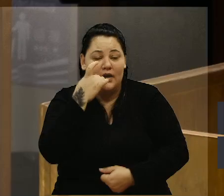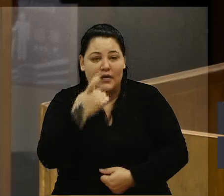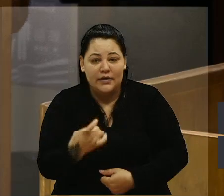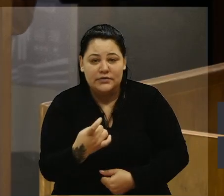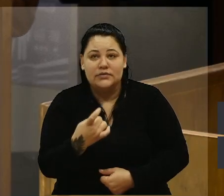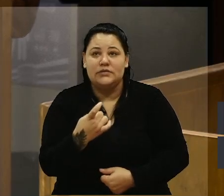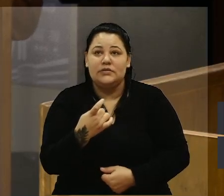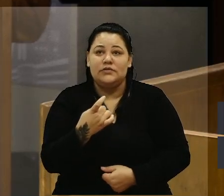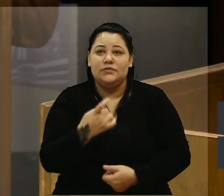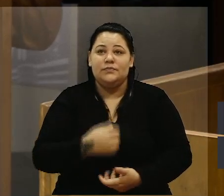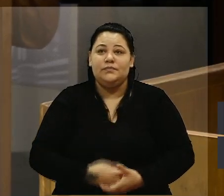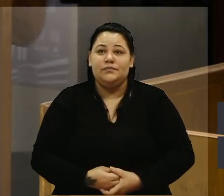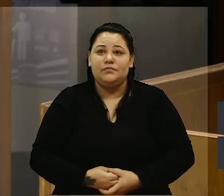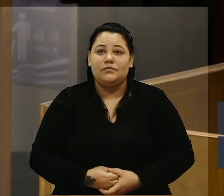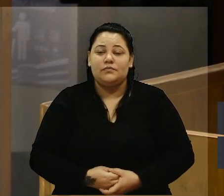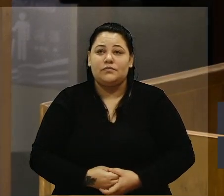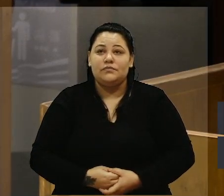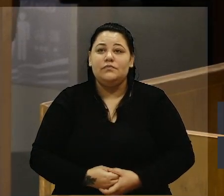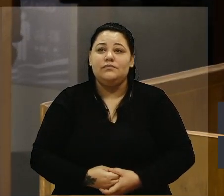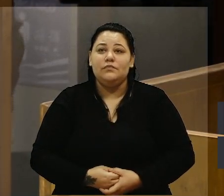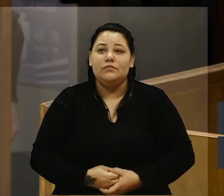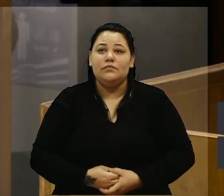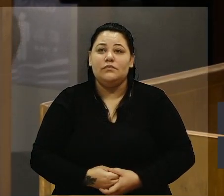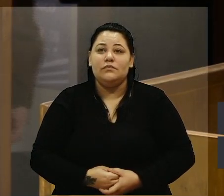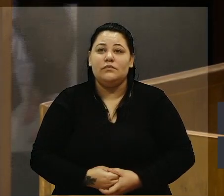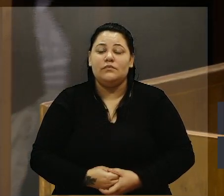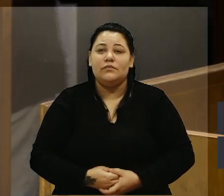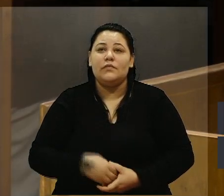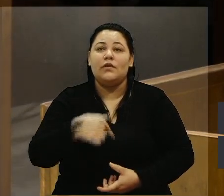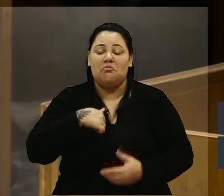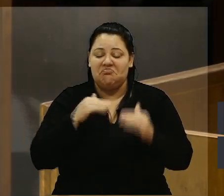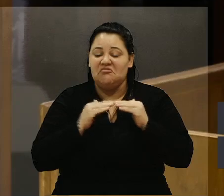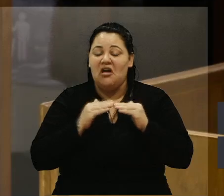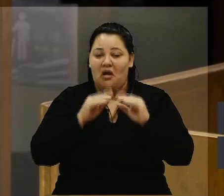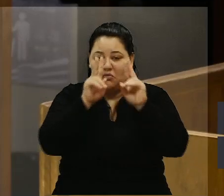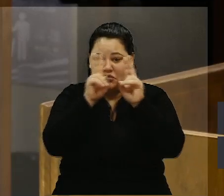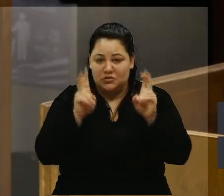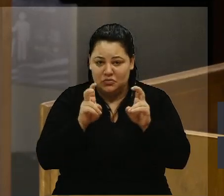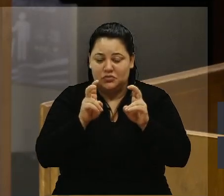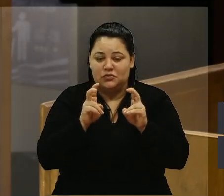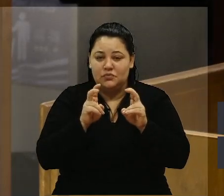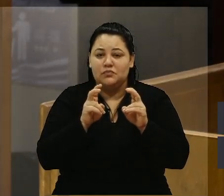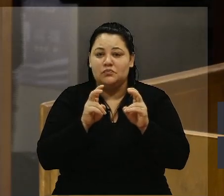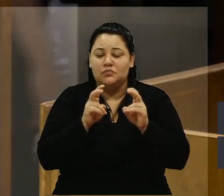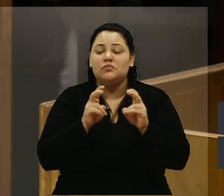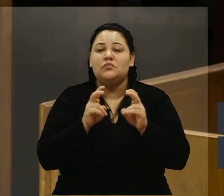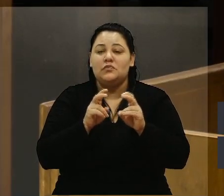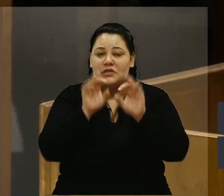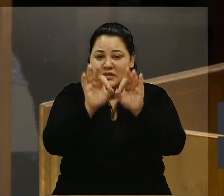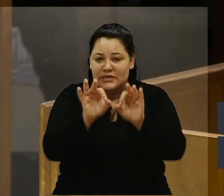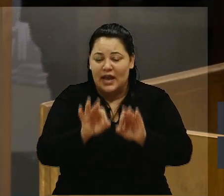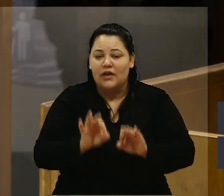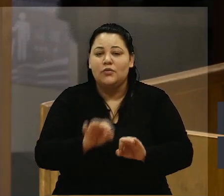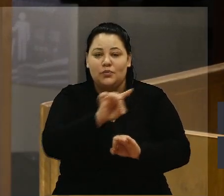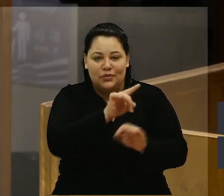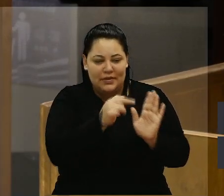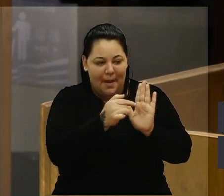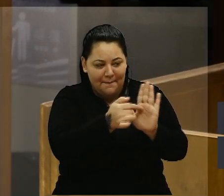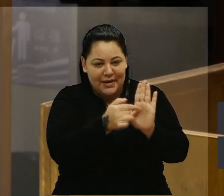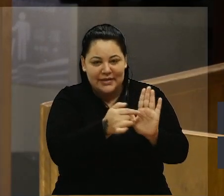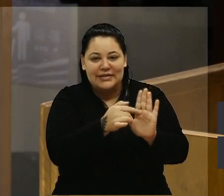bem, estou muito bem de acordo com o seu tema ali, muito bem alinhado, porque já vem sempre apontando uma solução que eu acho